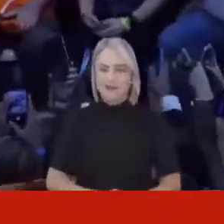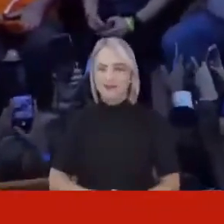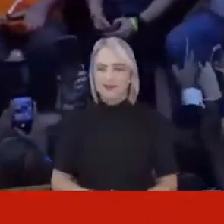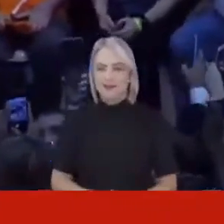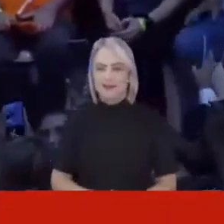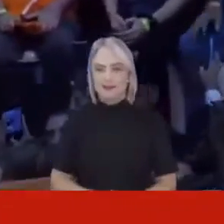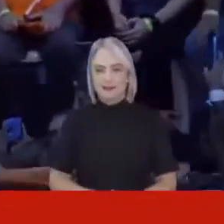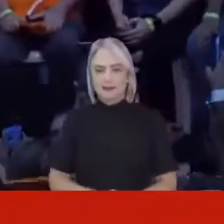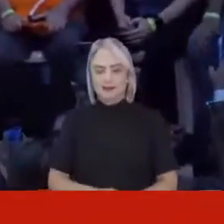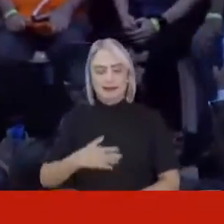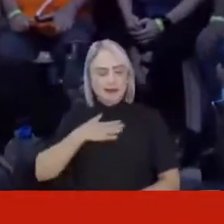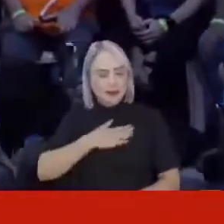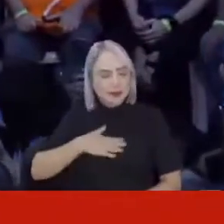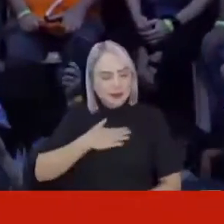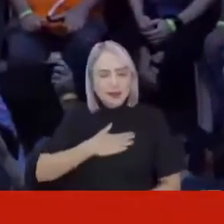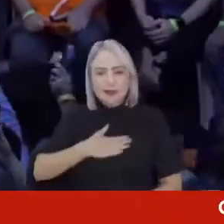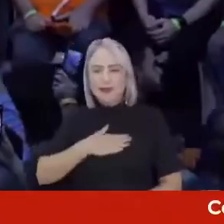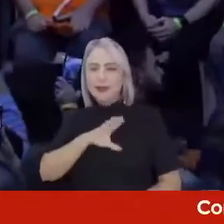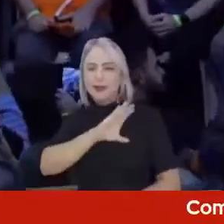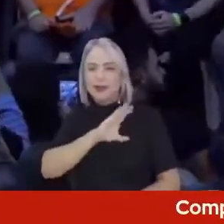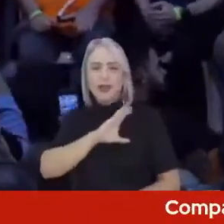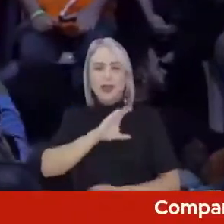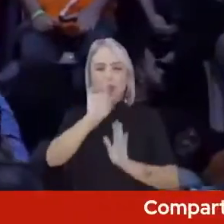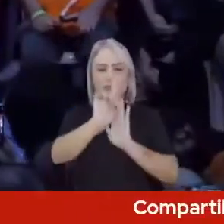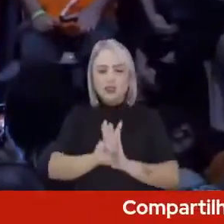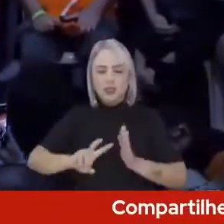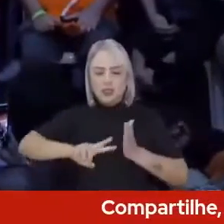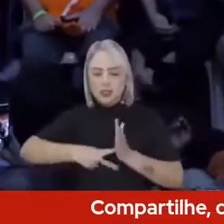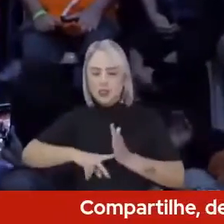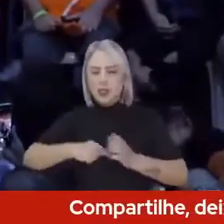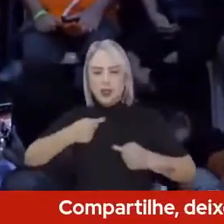queridos companheiros dirigentes de partidos políticos,